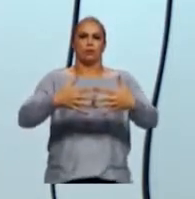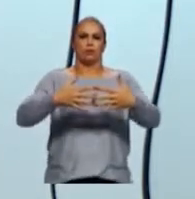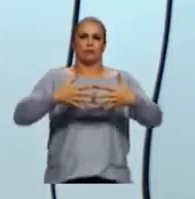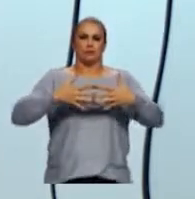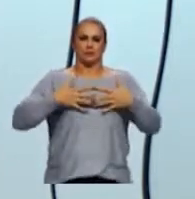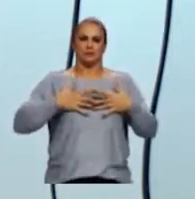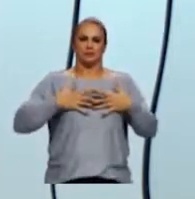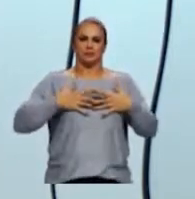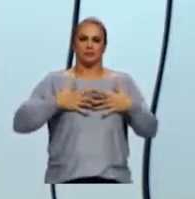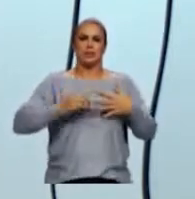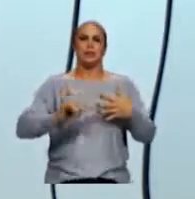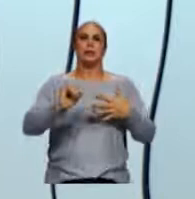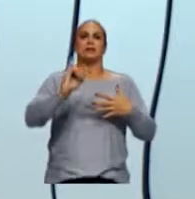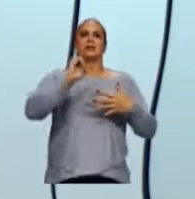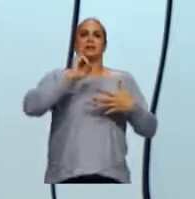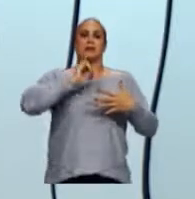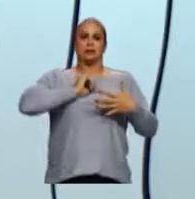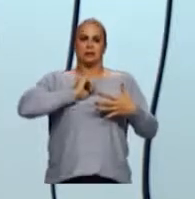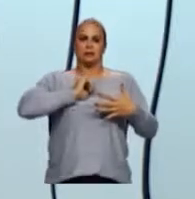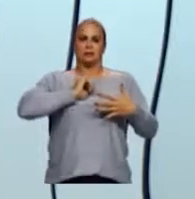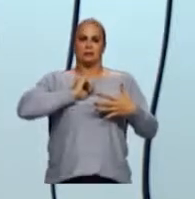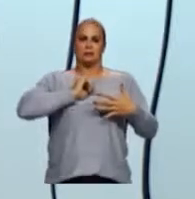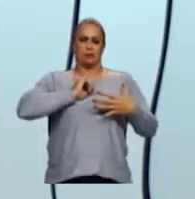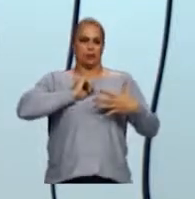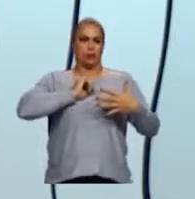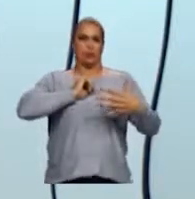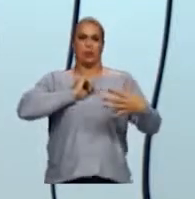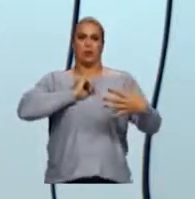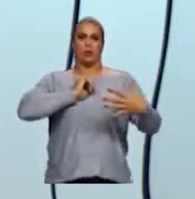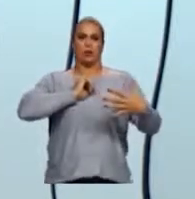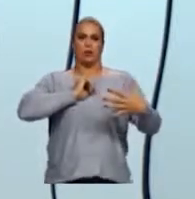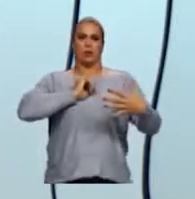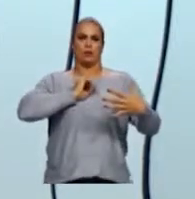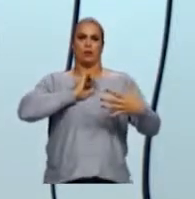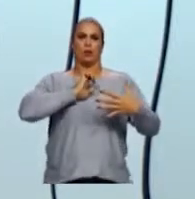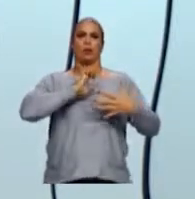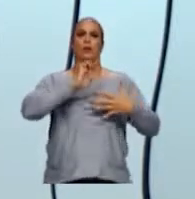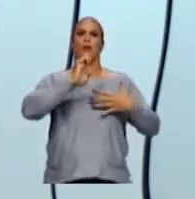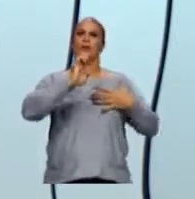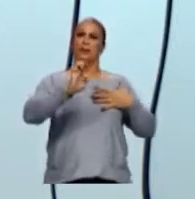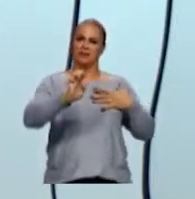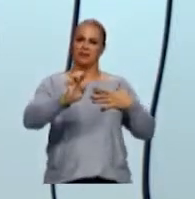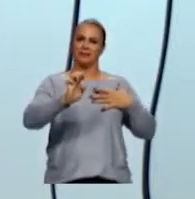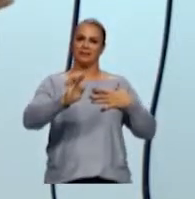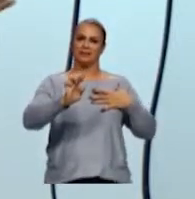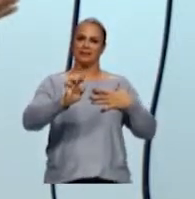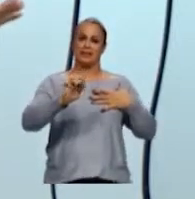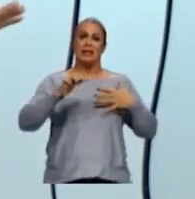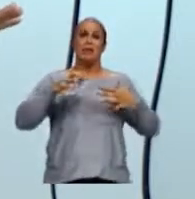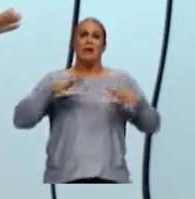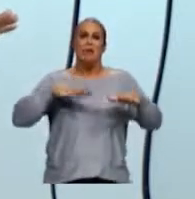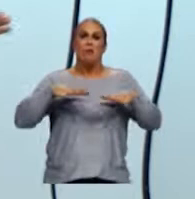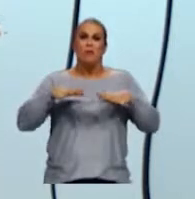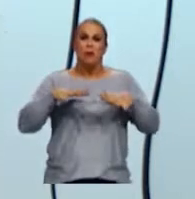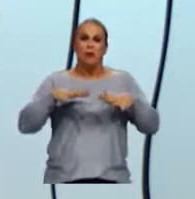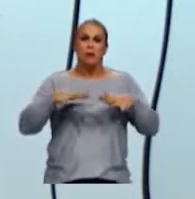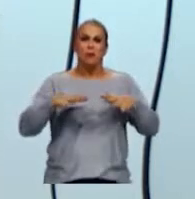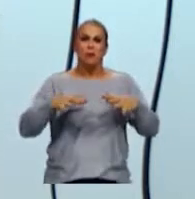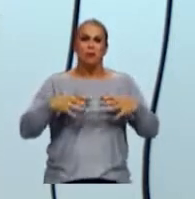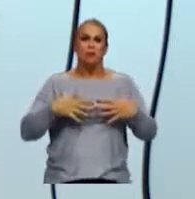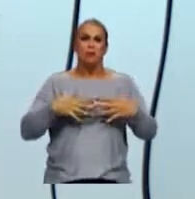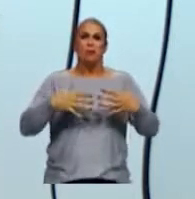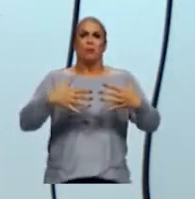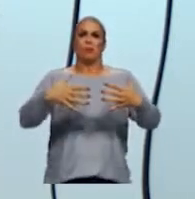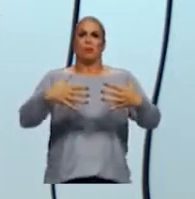está expirando, são movimentos involuntários, que não depende da sua vontade para acontecer, e